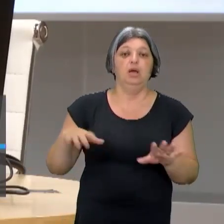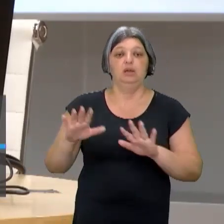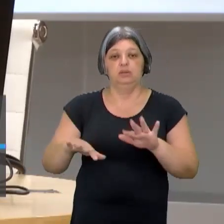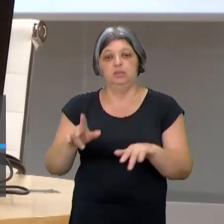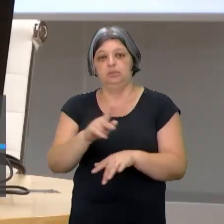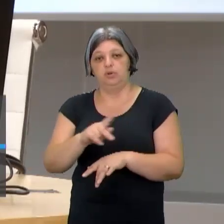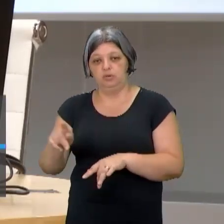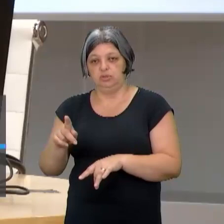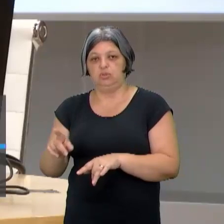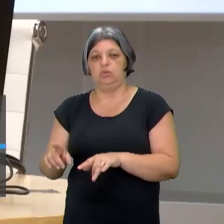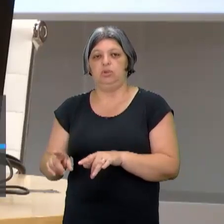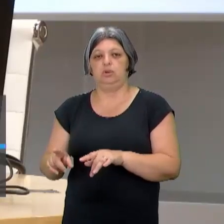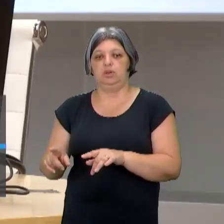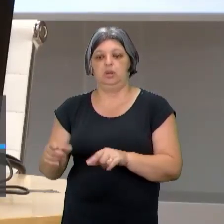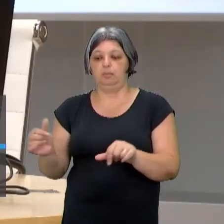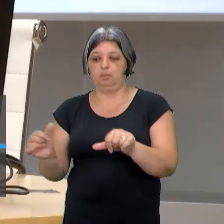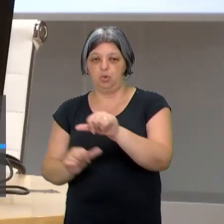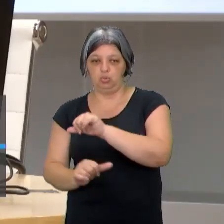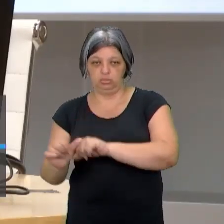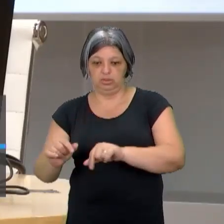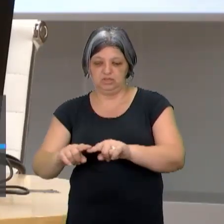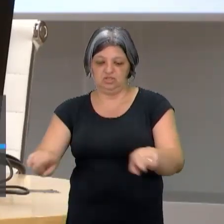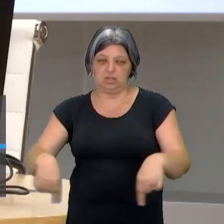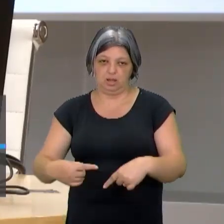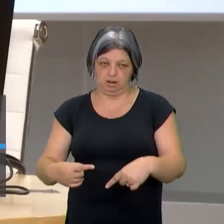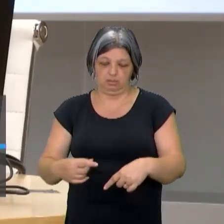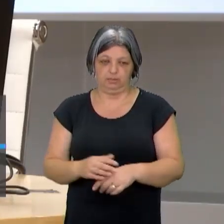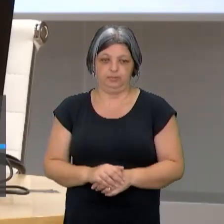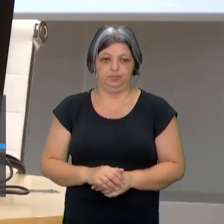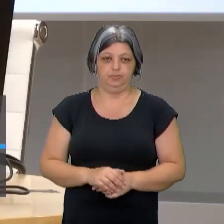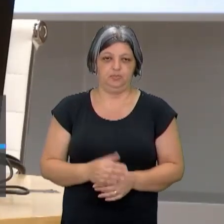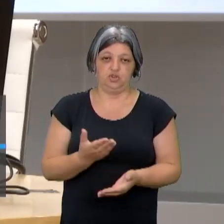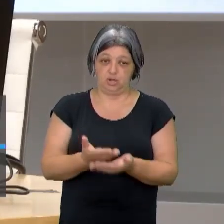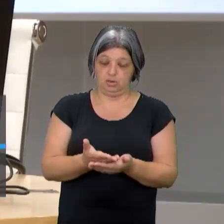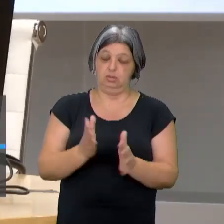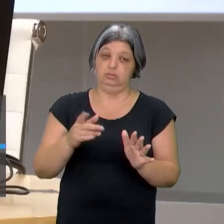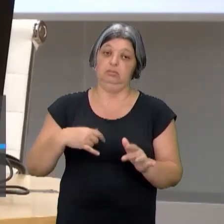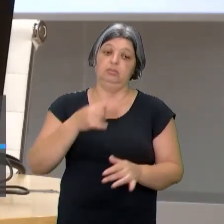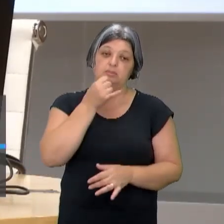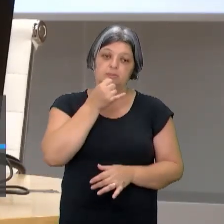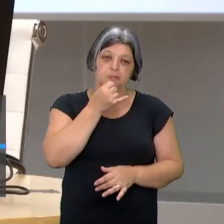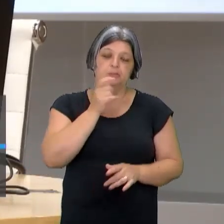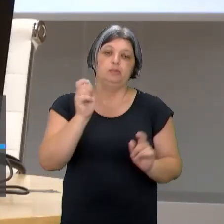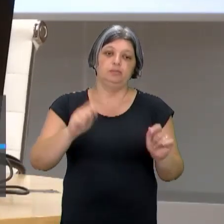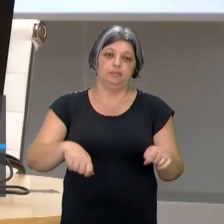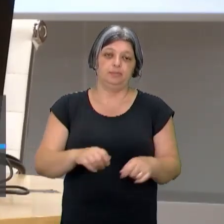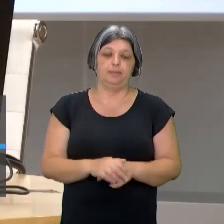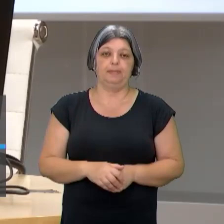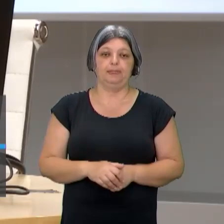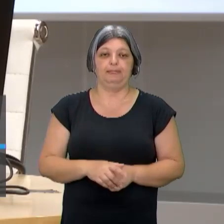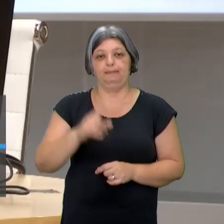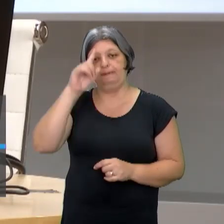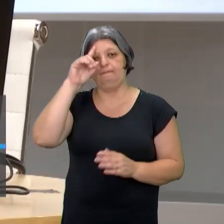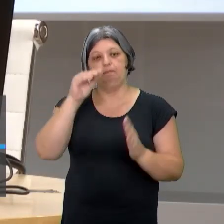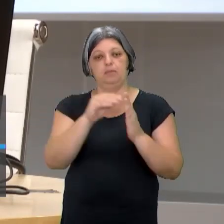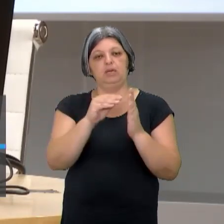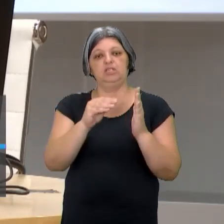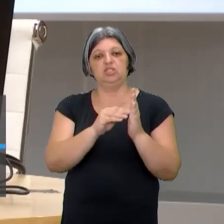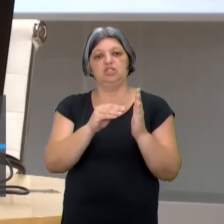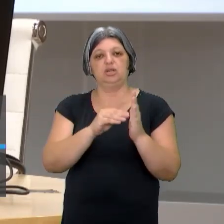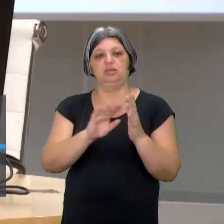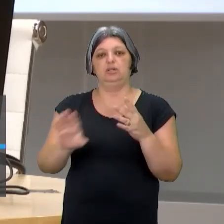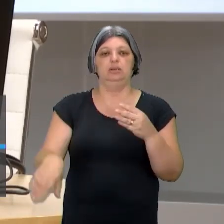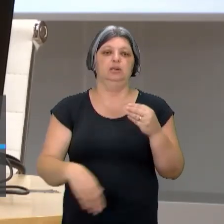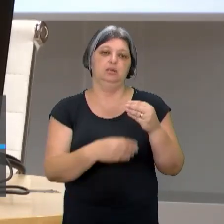cada sala é de uma série ano. Nessas escolas também, por exemplo, o que pode ser feito é uma agenda adicional, que é a